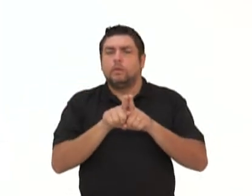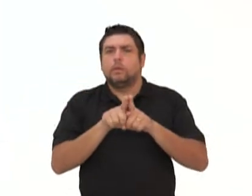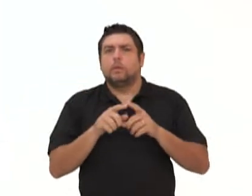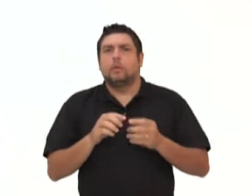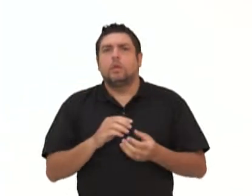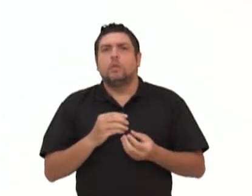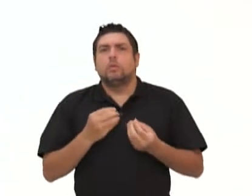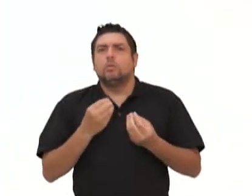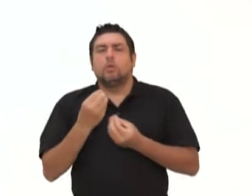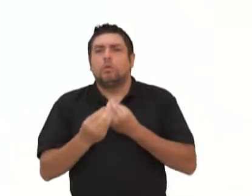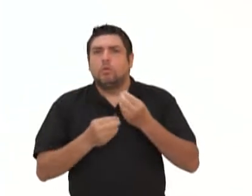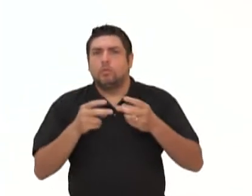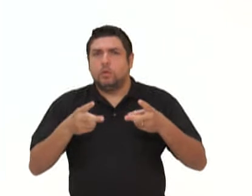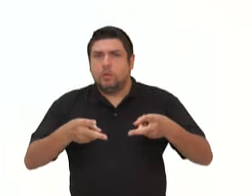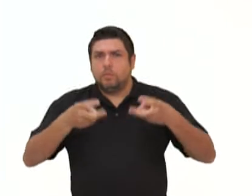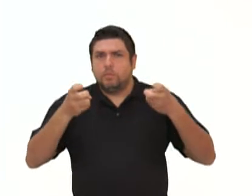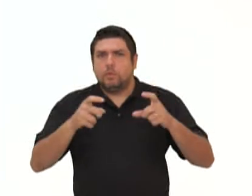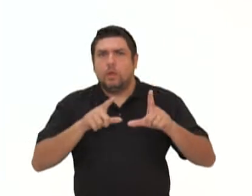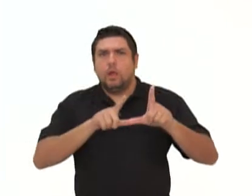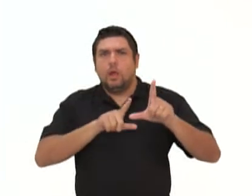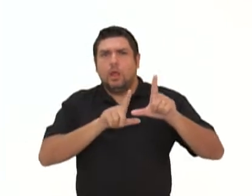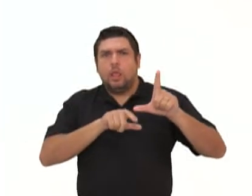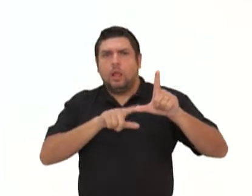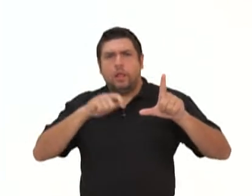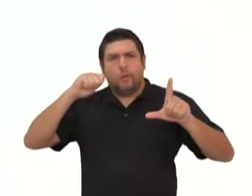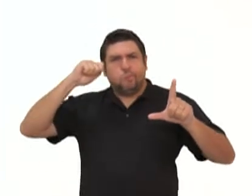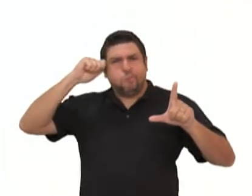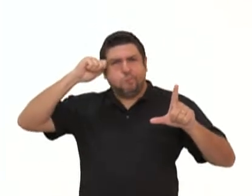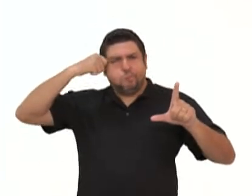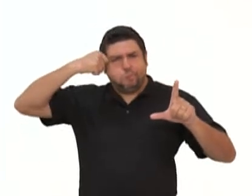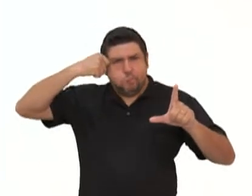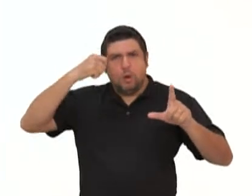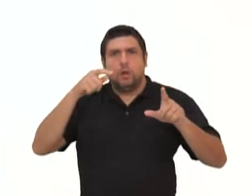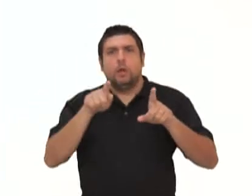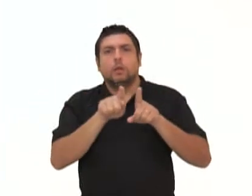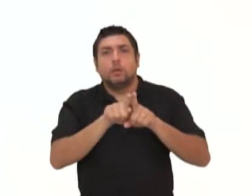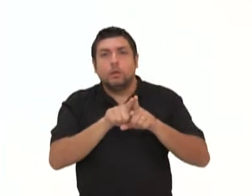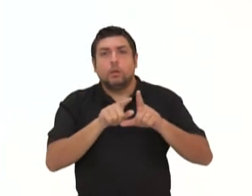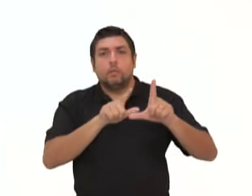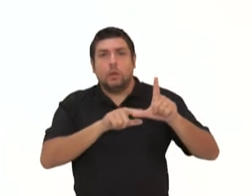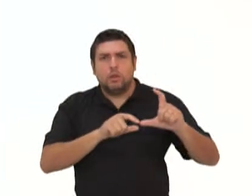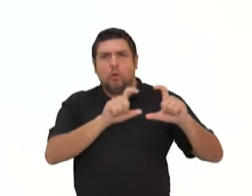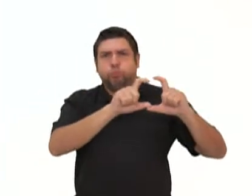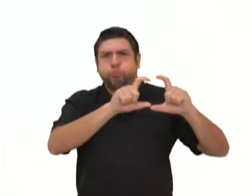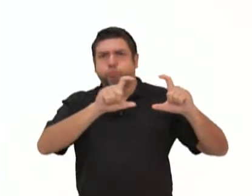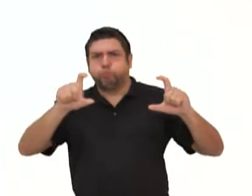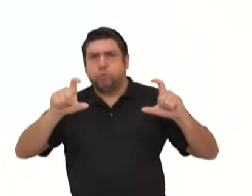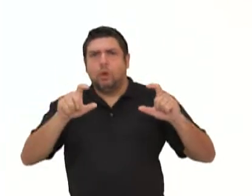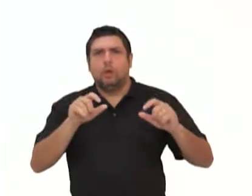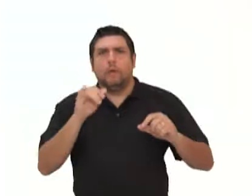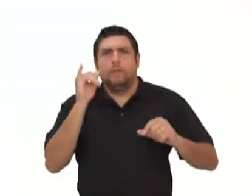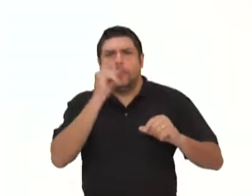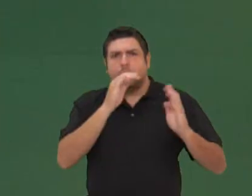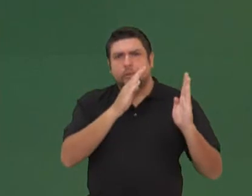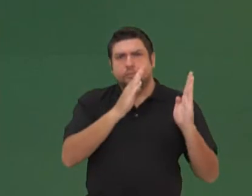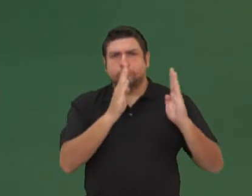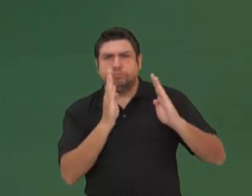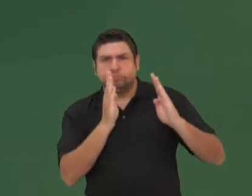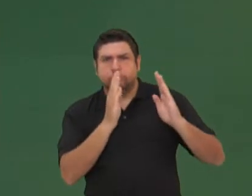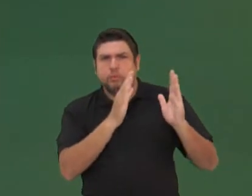observar letras em negrito, letras maiúsculas, né? Em itálico, para destacar. É uma chamada que